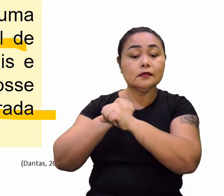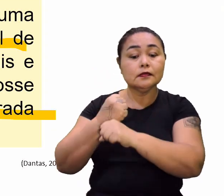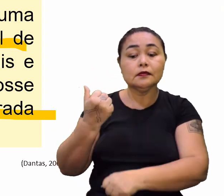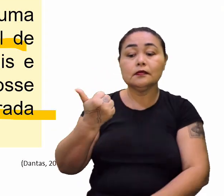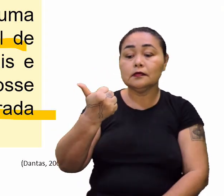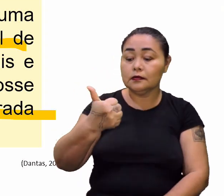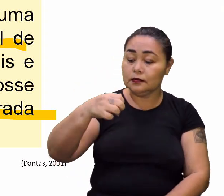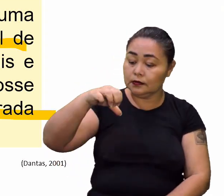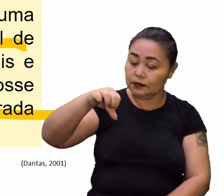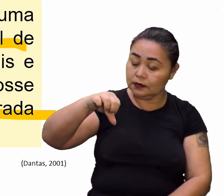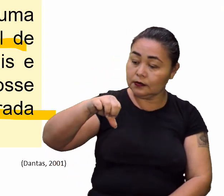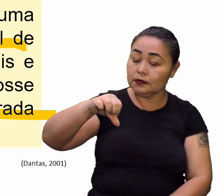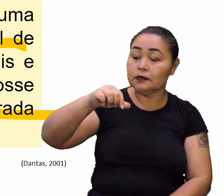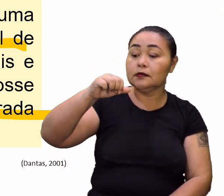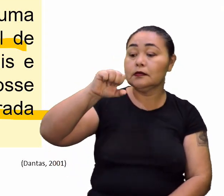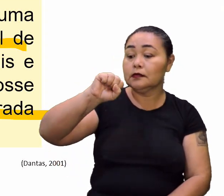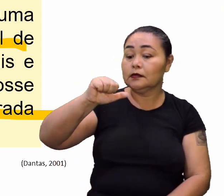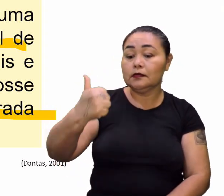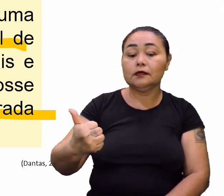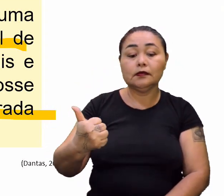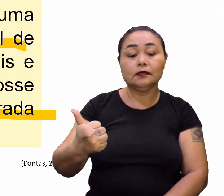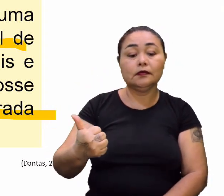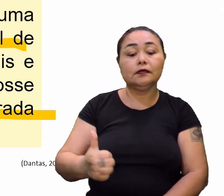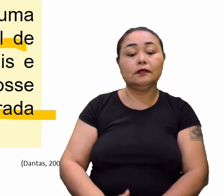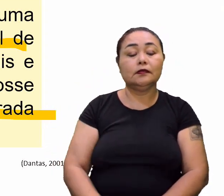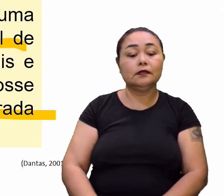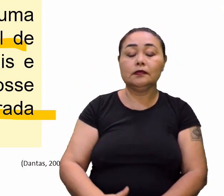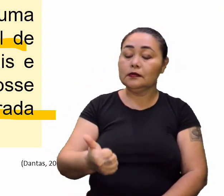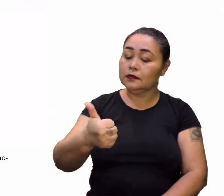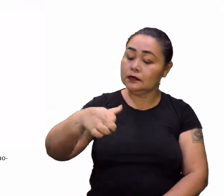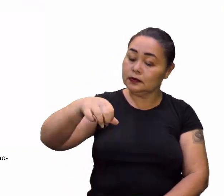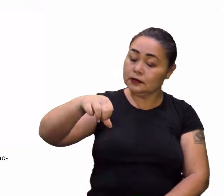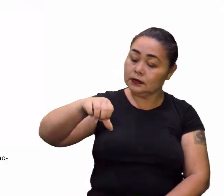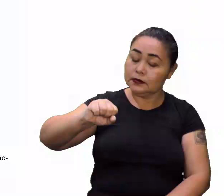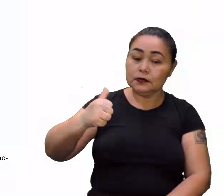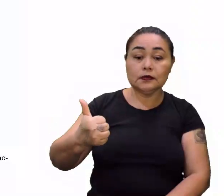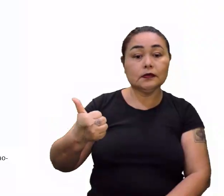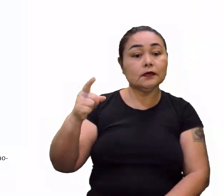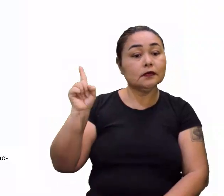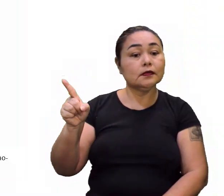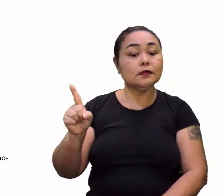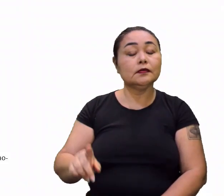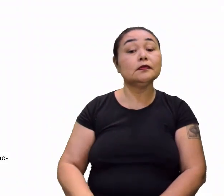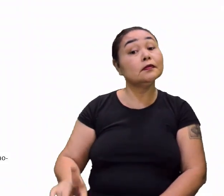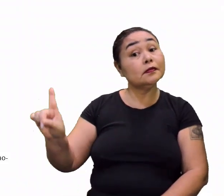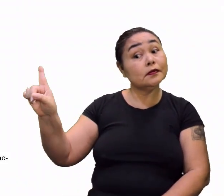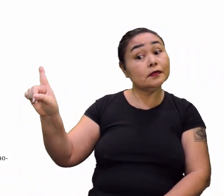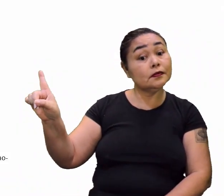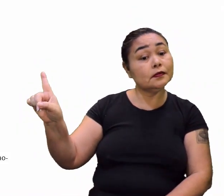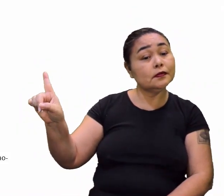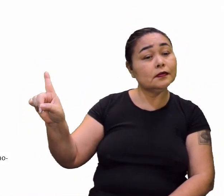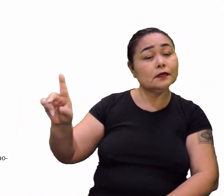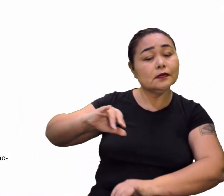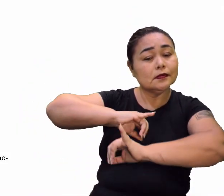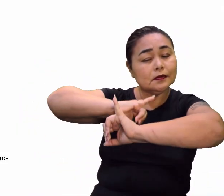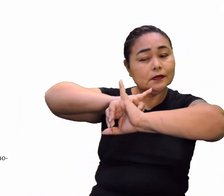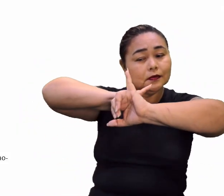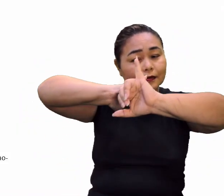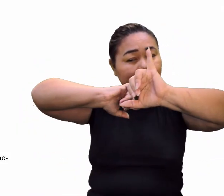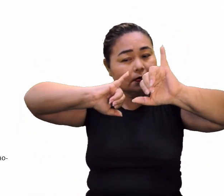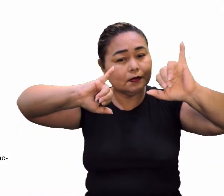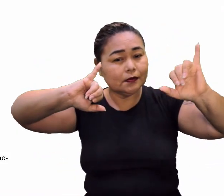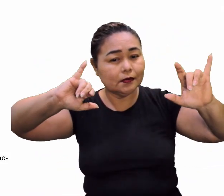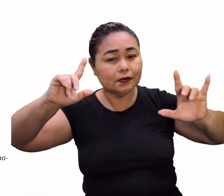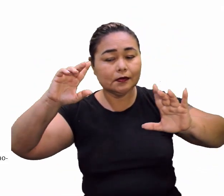aí, 1981. Para o aluno anotar. É isso aí. Então, o slogan, né? Olha aqui,